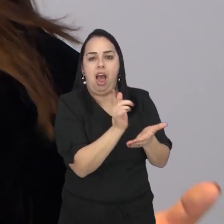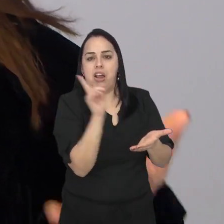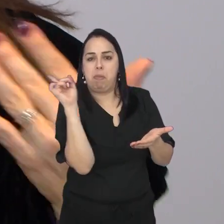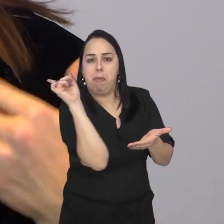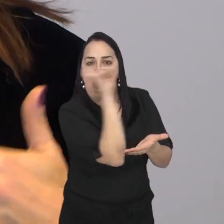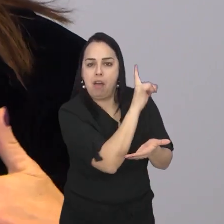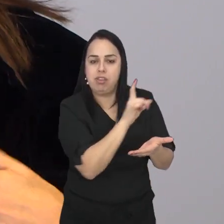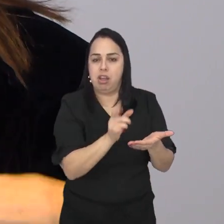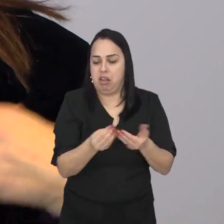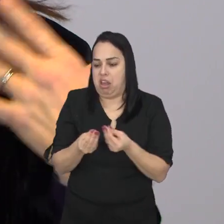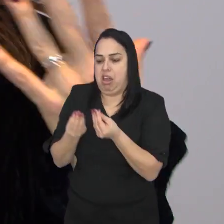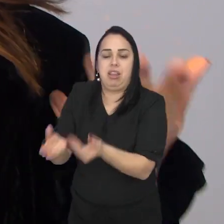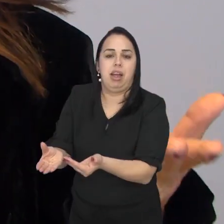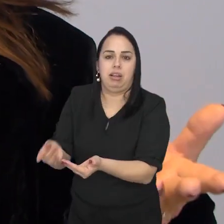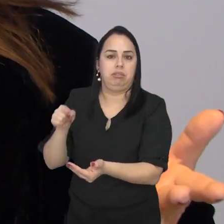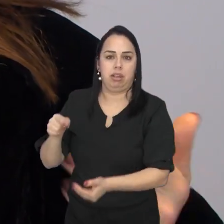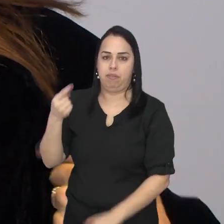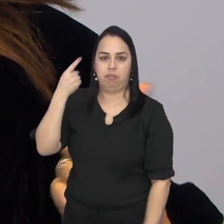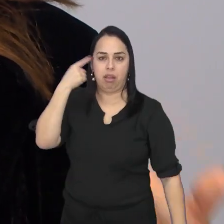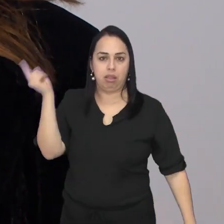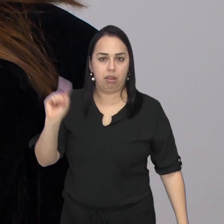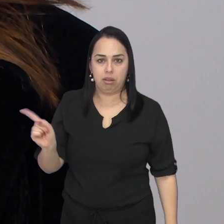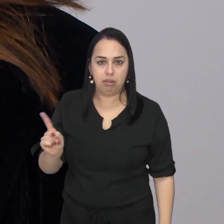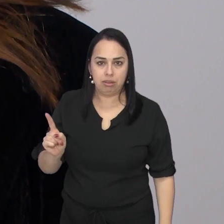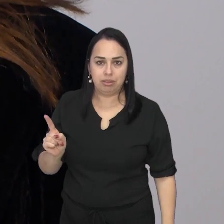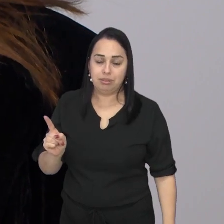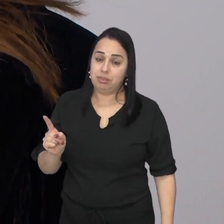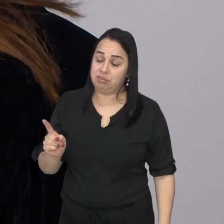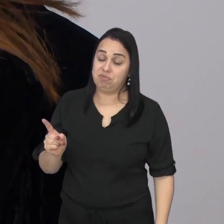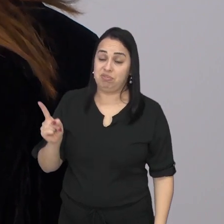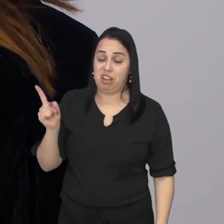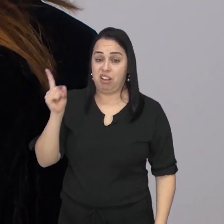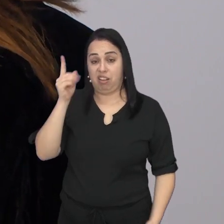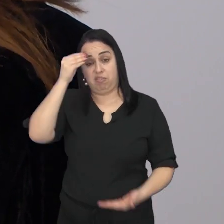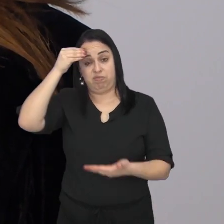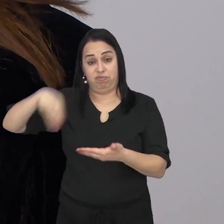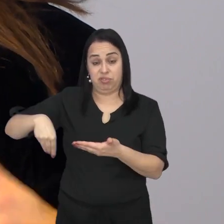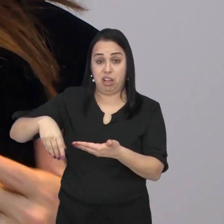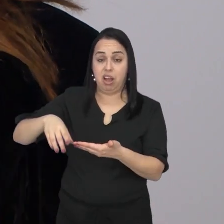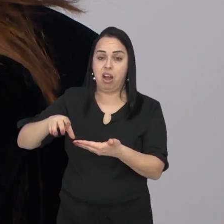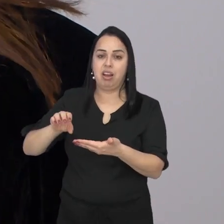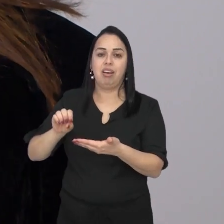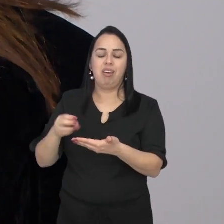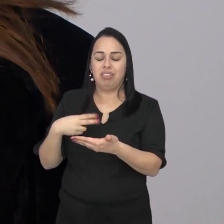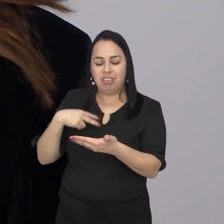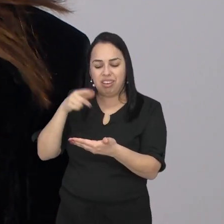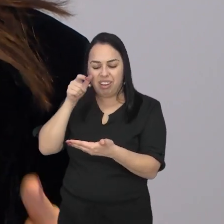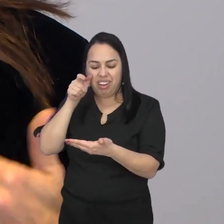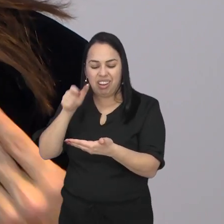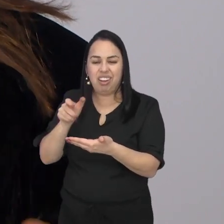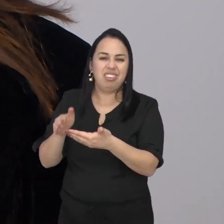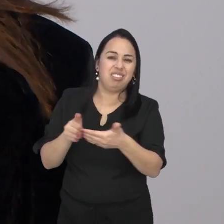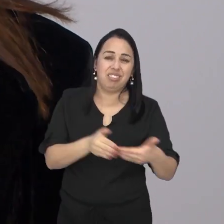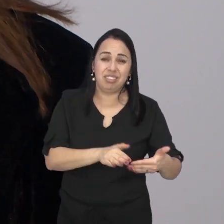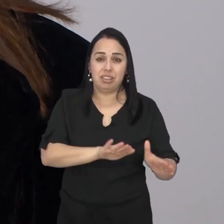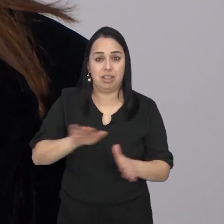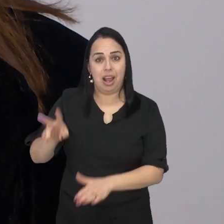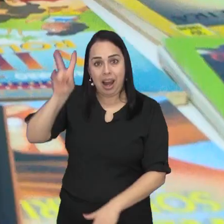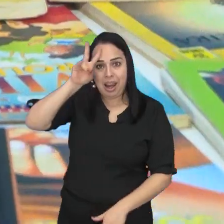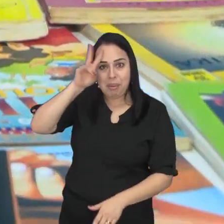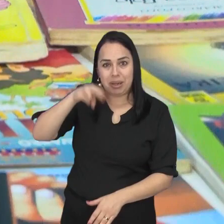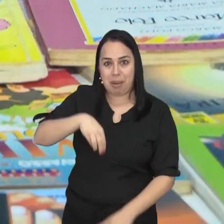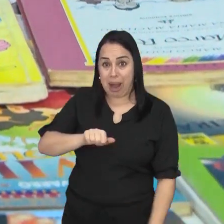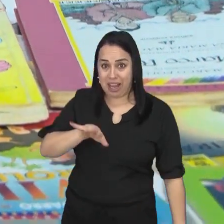12 anos livros muito complexos ou muito difíceis de serem lidos, porque ela não vai ler, ou vai ler sem nenhum